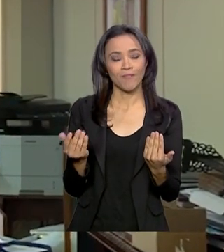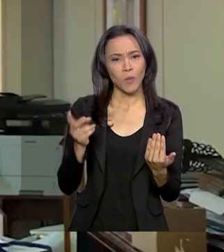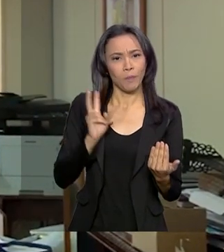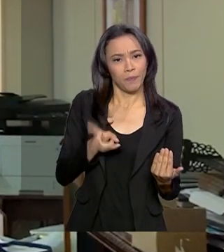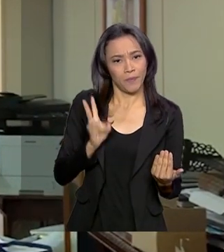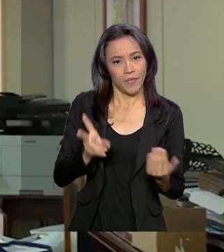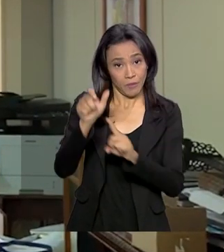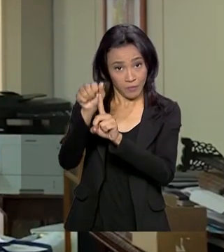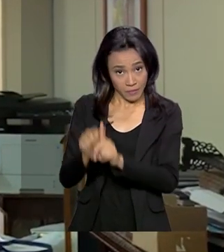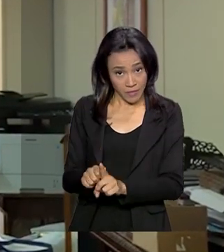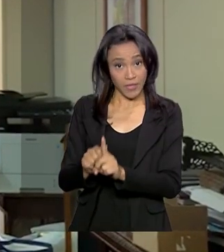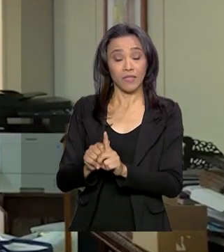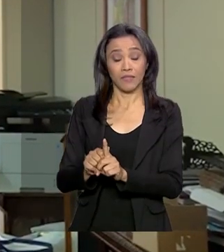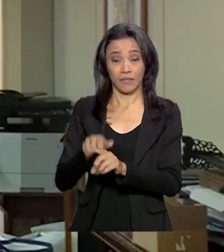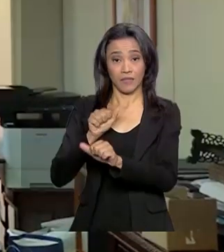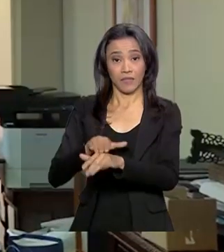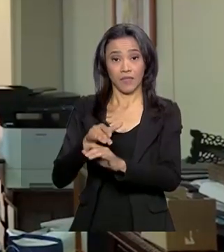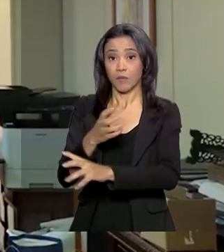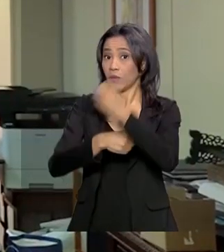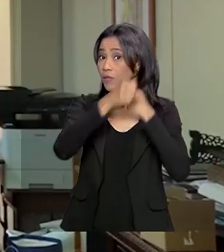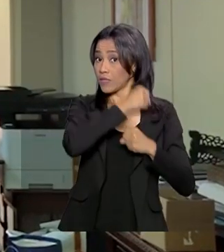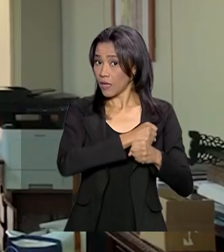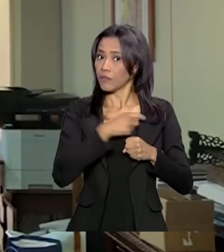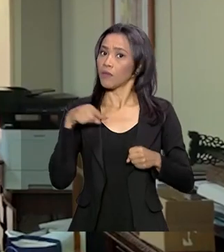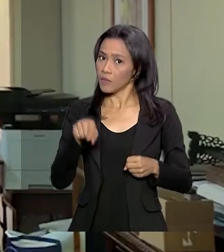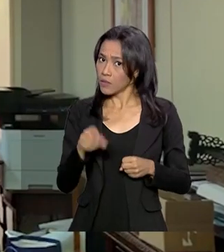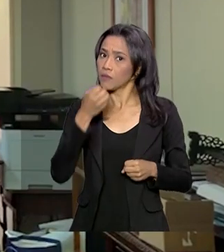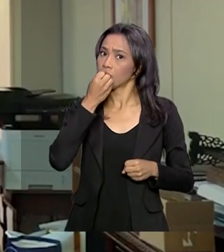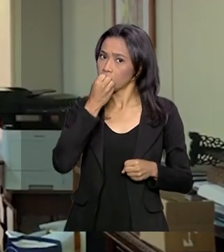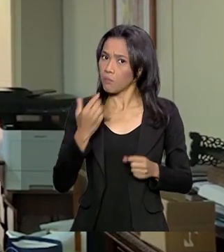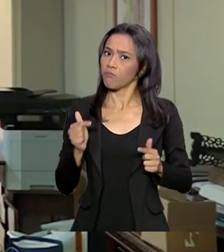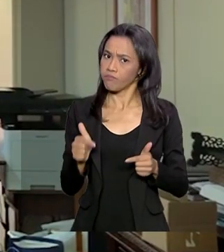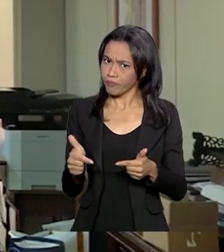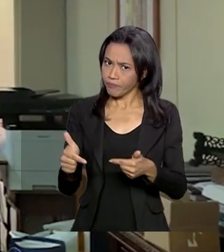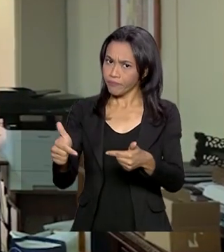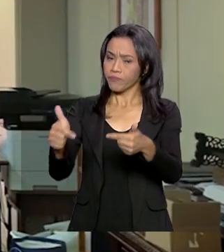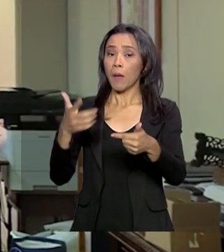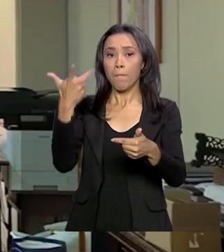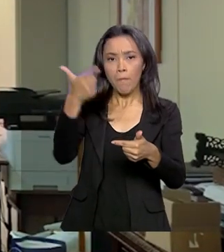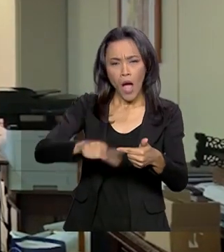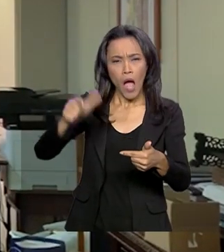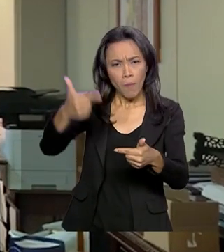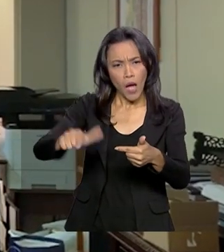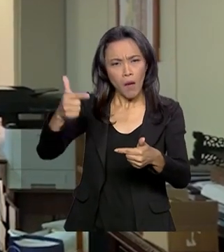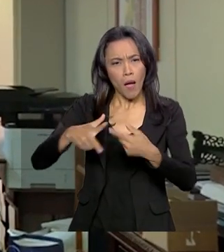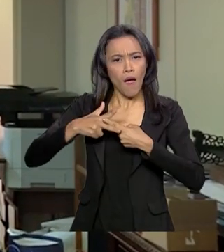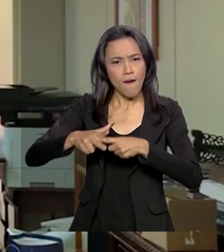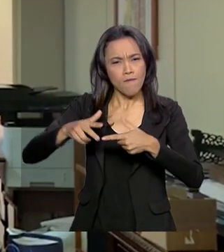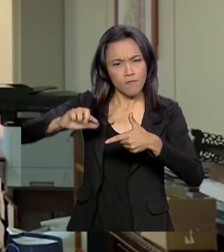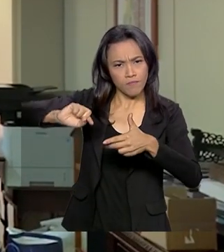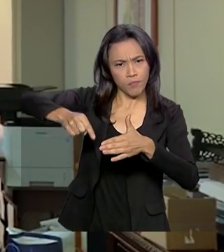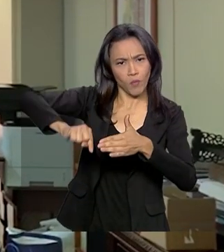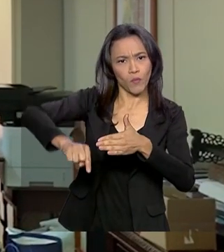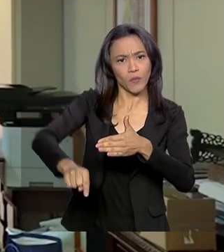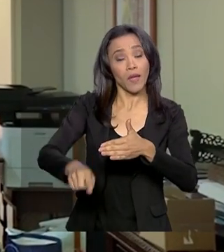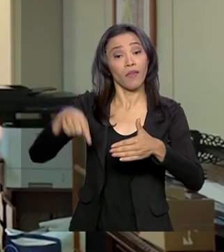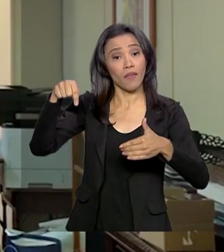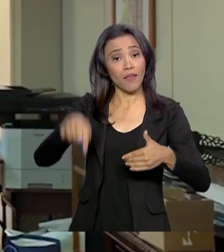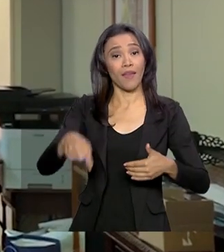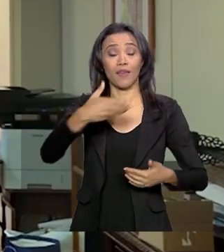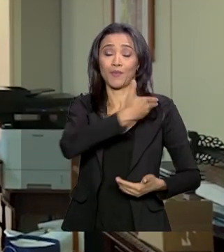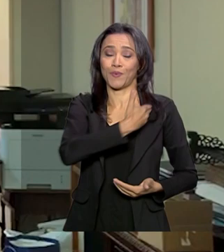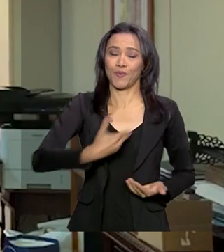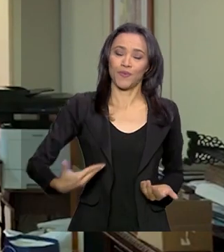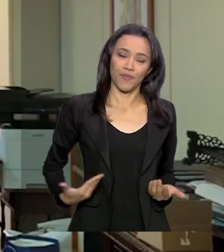mesmo mês de setembro do ano passado. Então, está funcionando. Nós vamos aprofundar ainda mais esse projeto que é do governo do